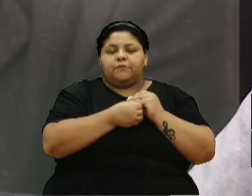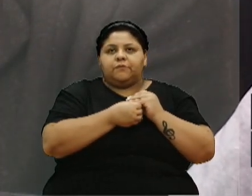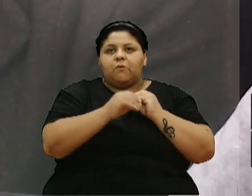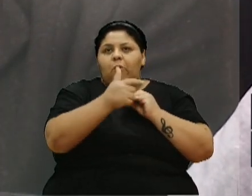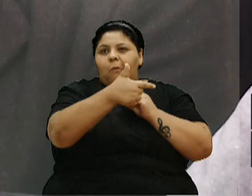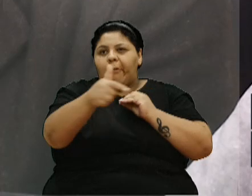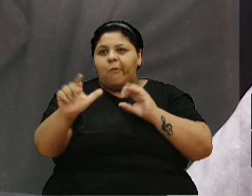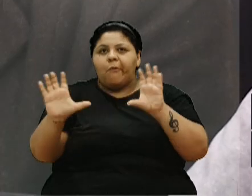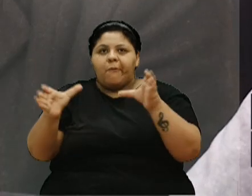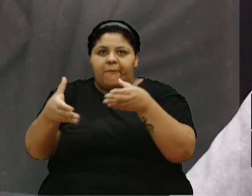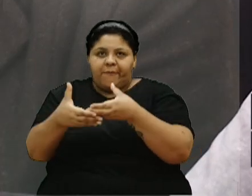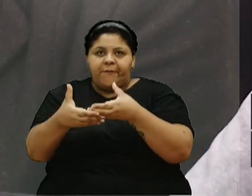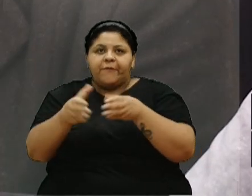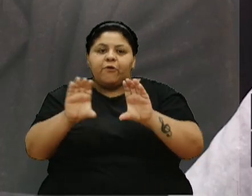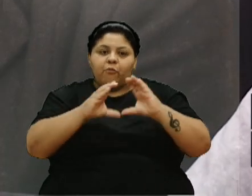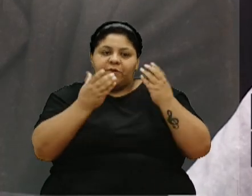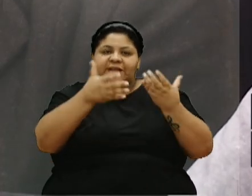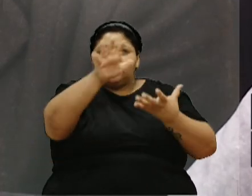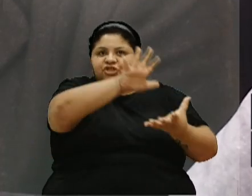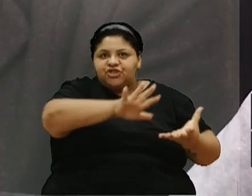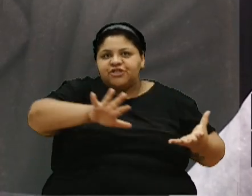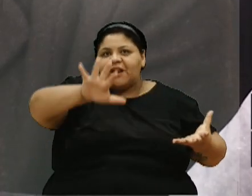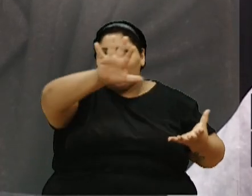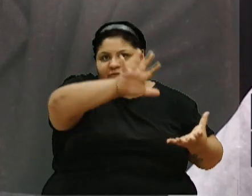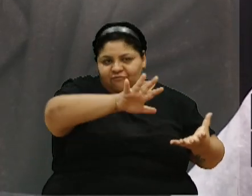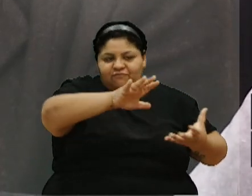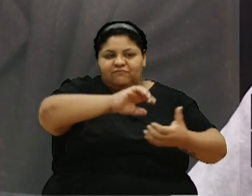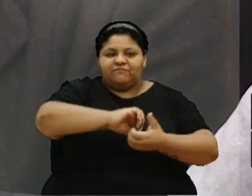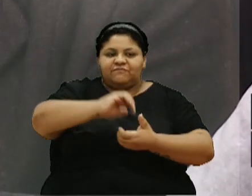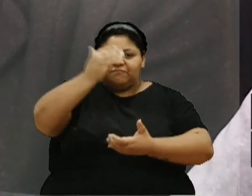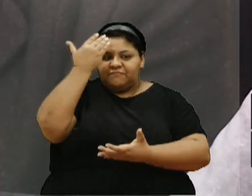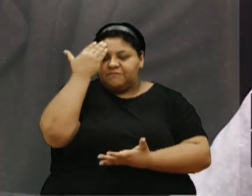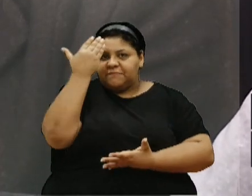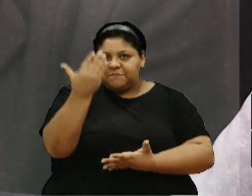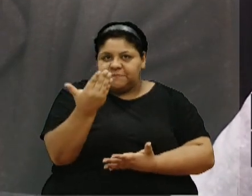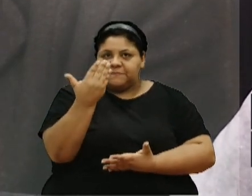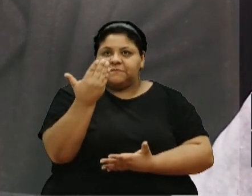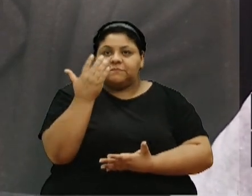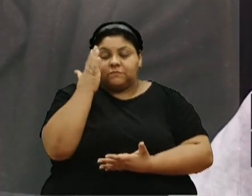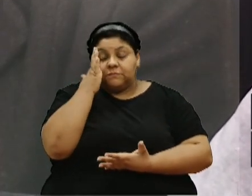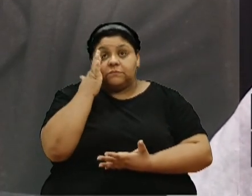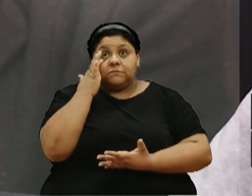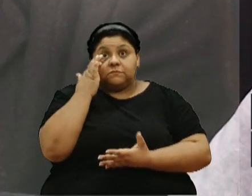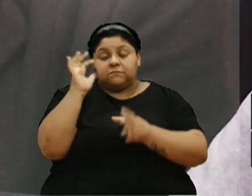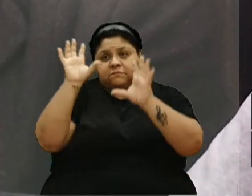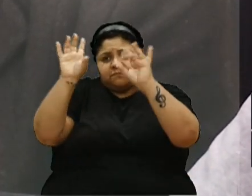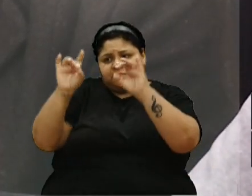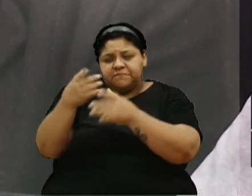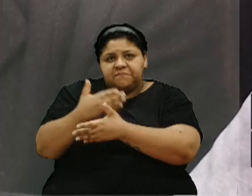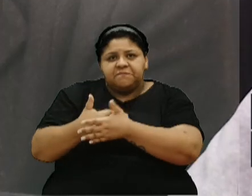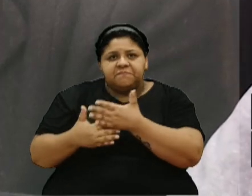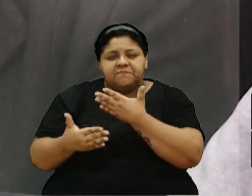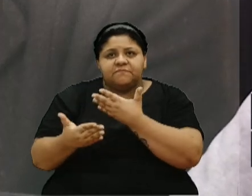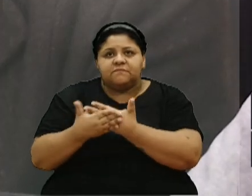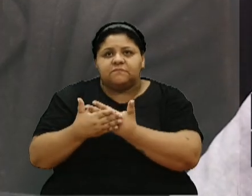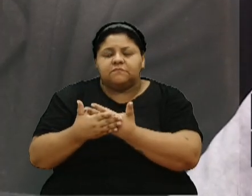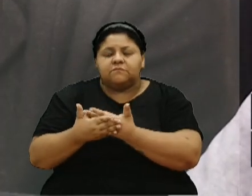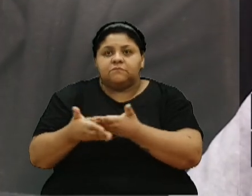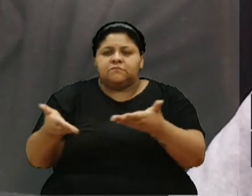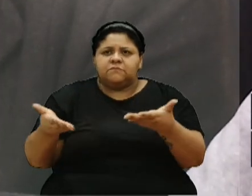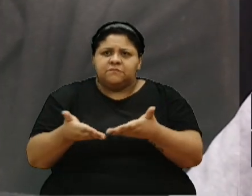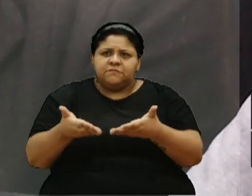subdivisões, né? E a comunidade em geral. E agradecer especial a todos que